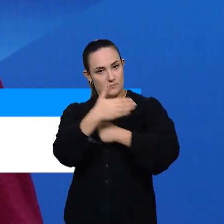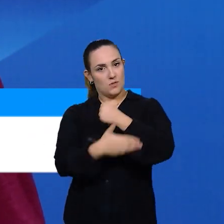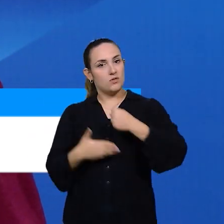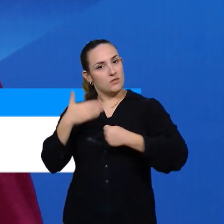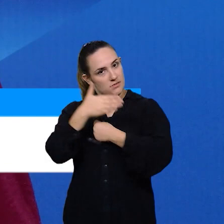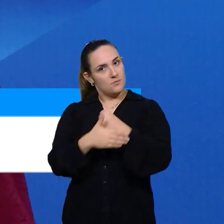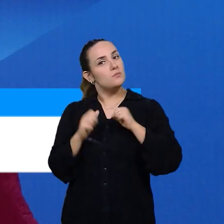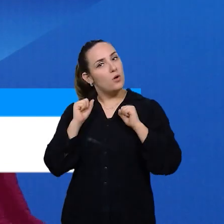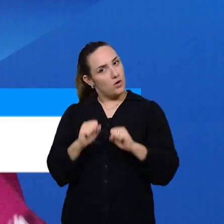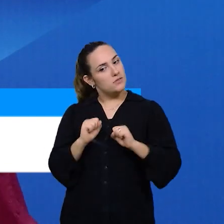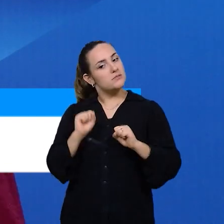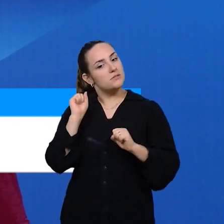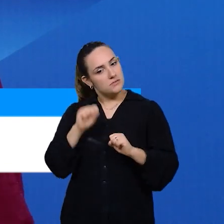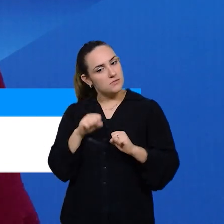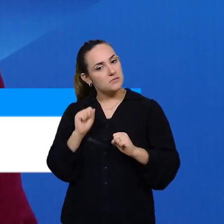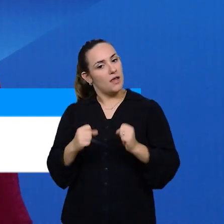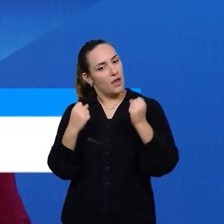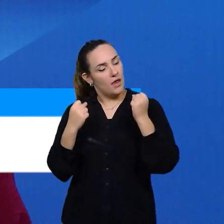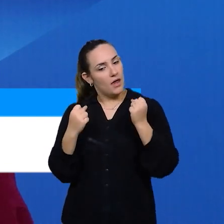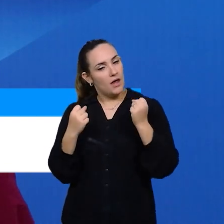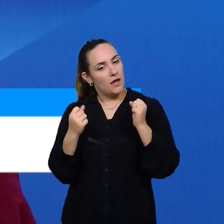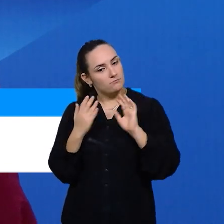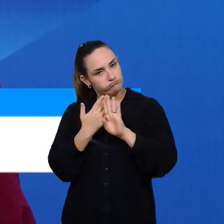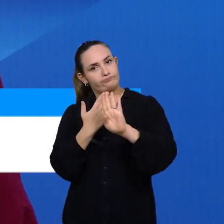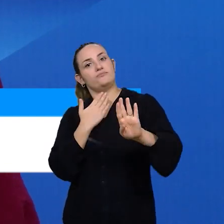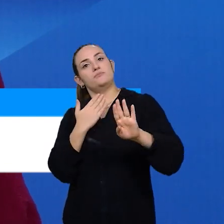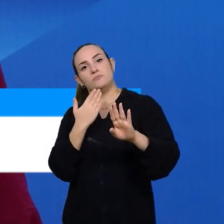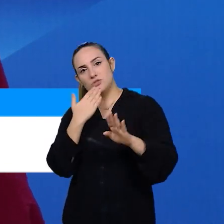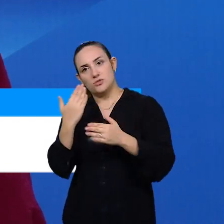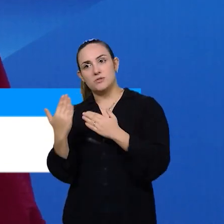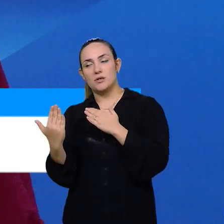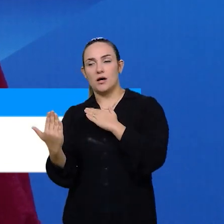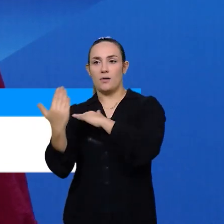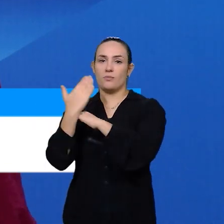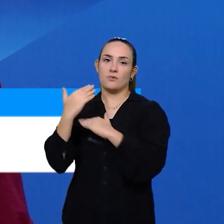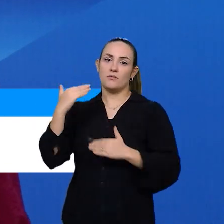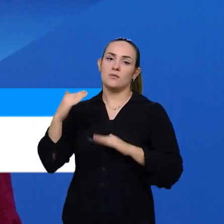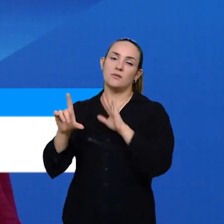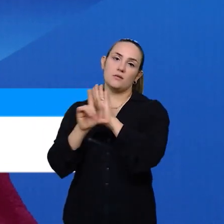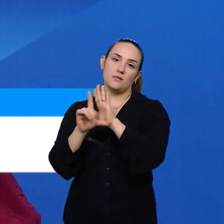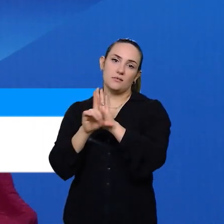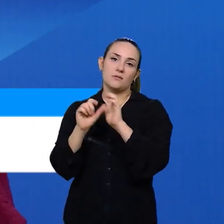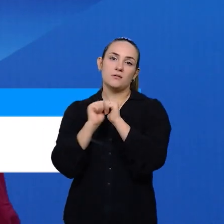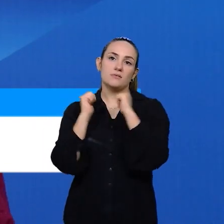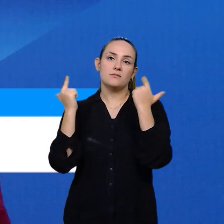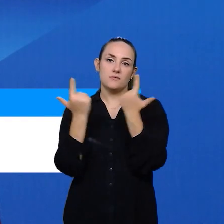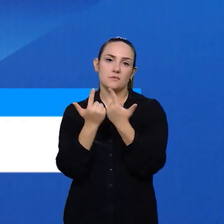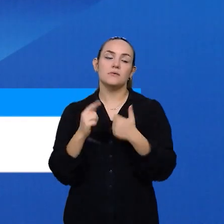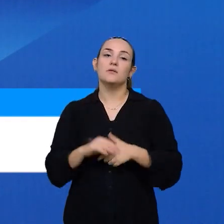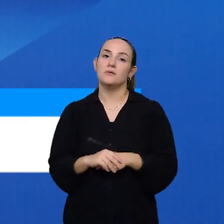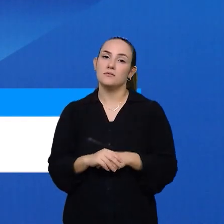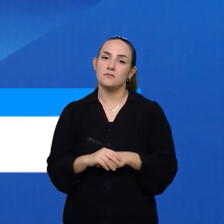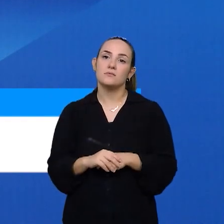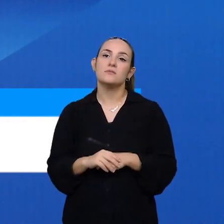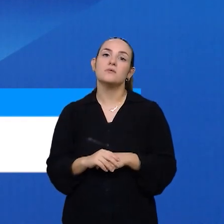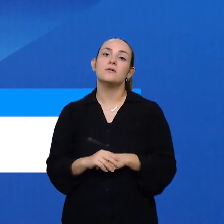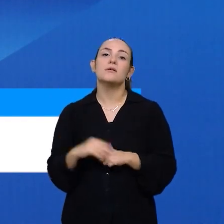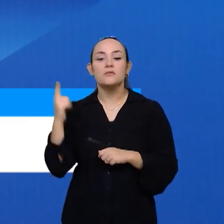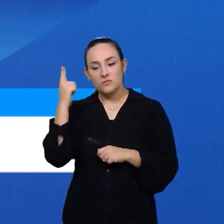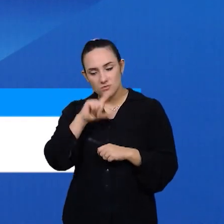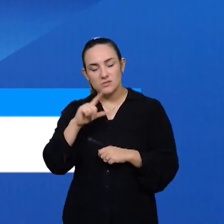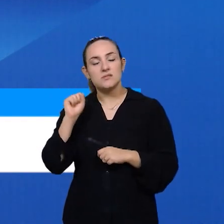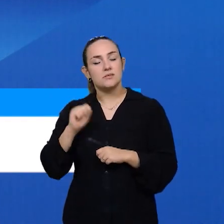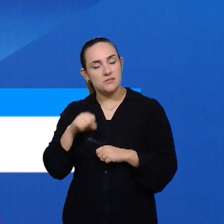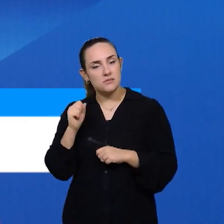se defender, né? Que você tem condições de ter um amparo da lei, e uma casa de lei como a Assembleia